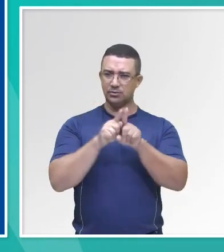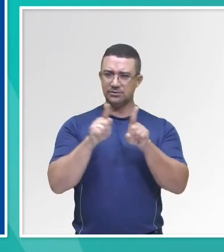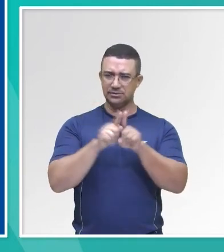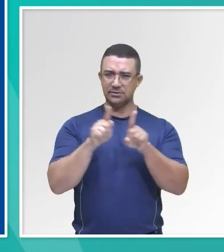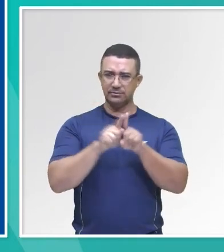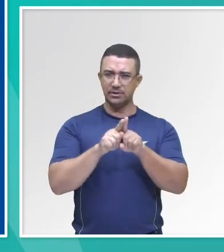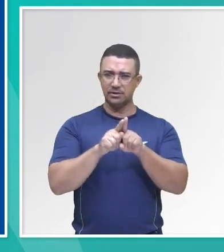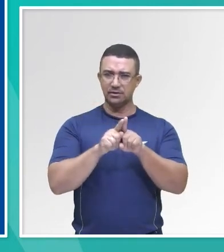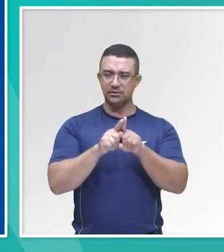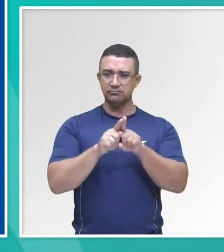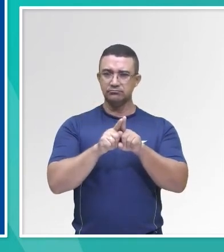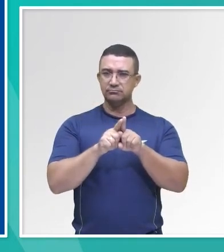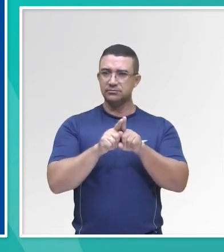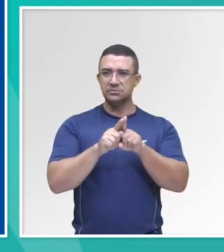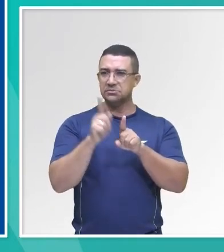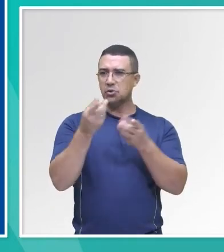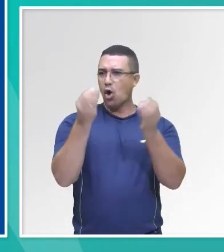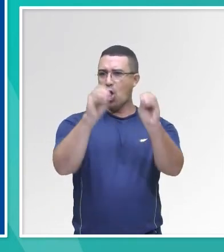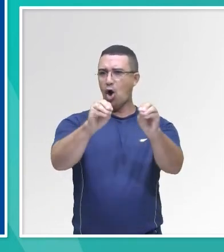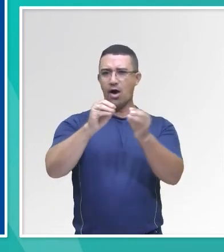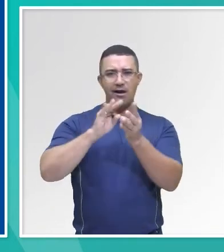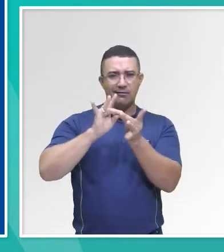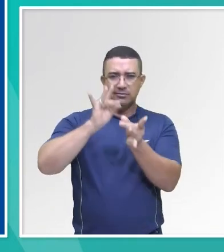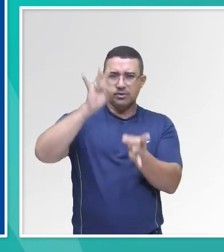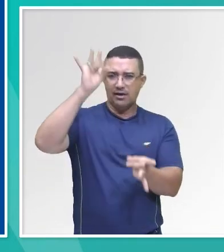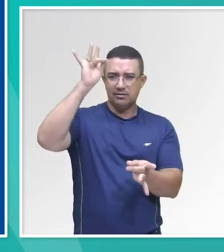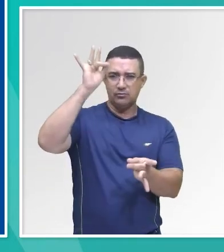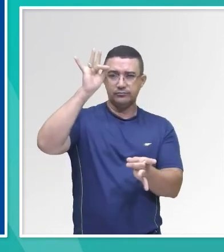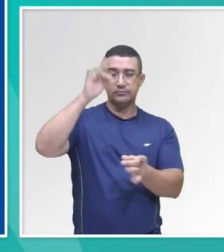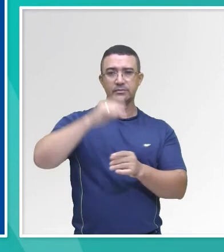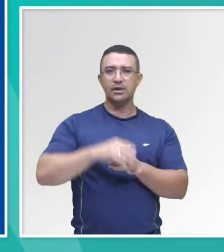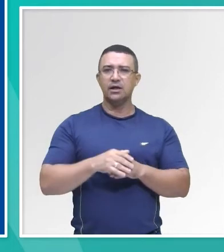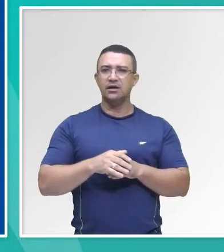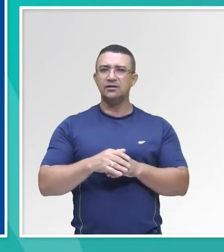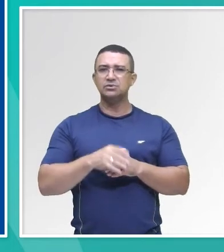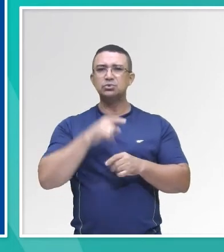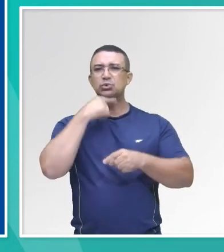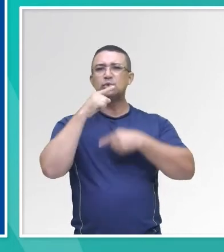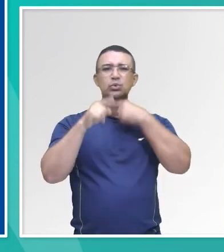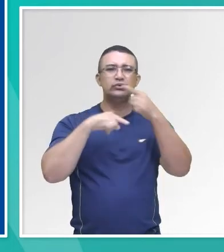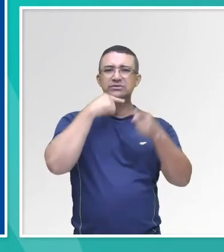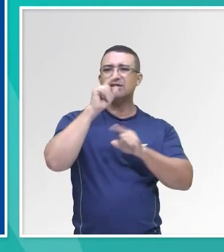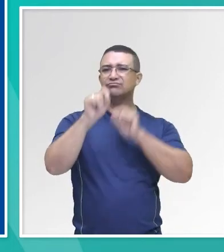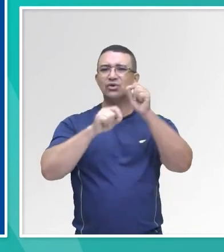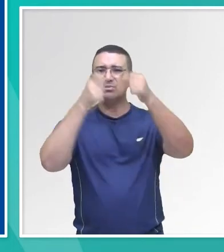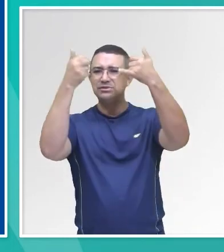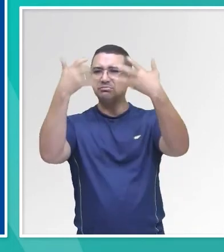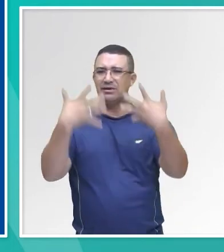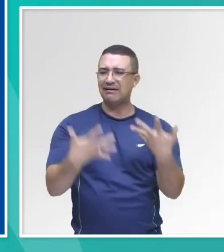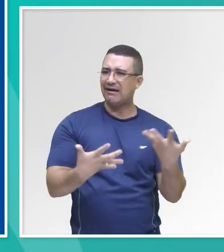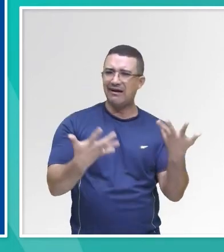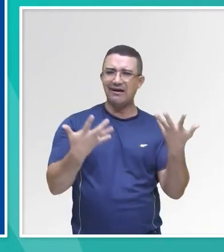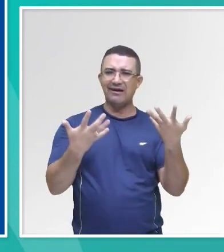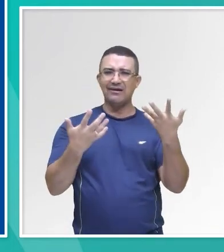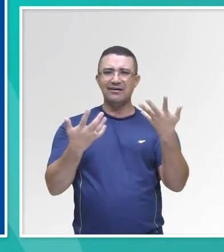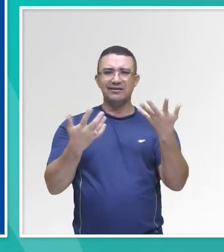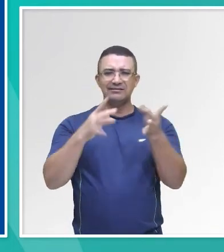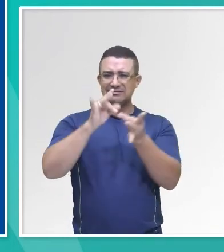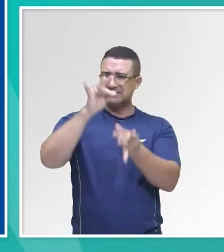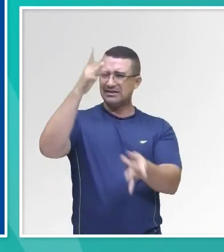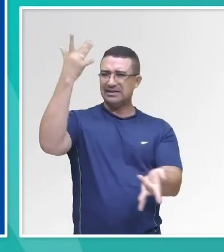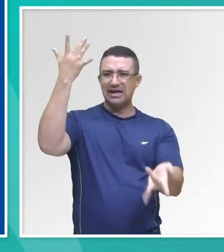não conhece detalhes. Olha só, quando ele fala bem aqui, ó, dúvidas por explicar, detalhes absurdos, contradições no depoimento